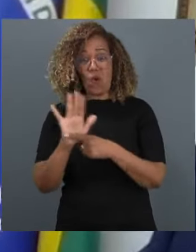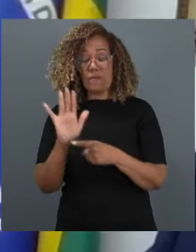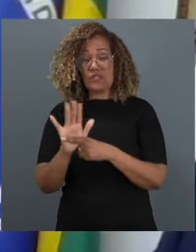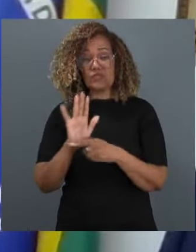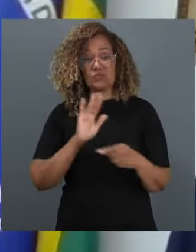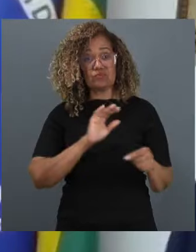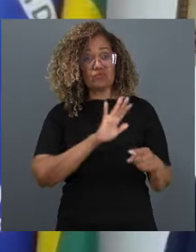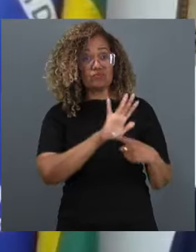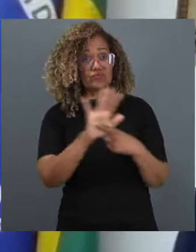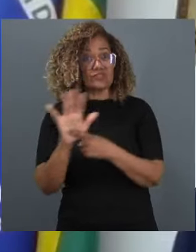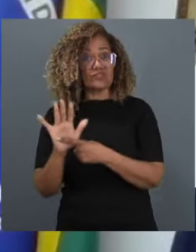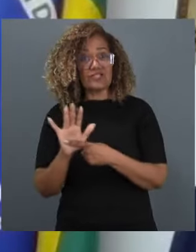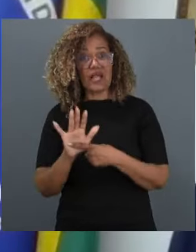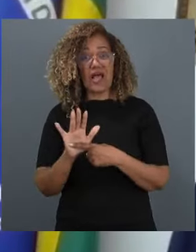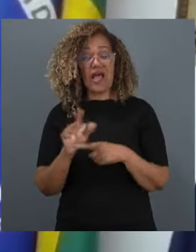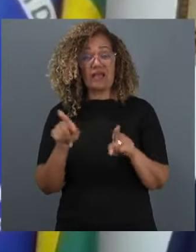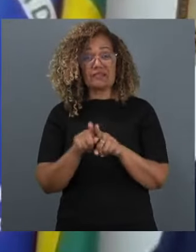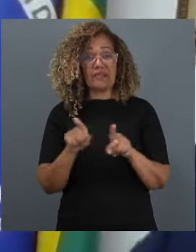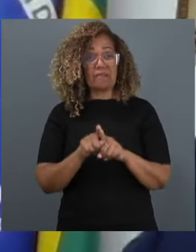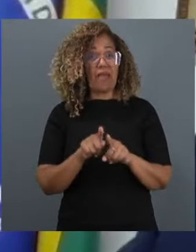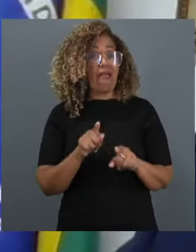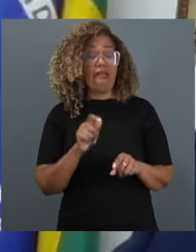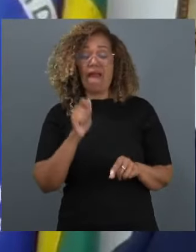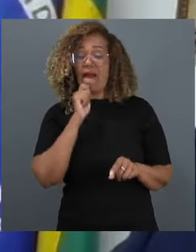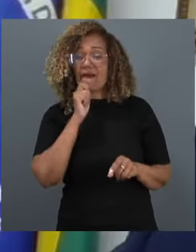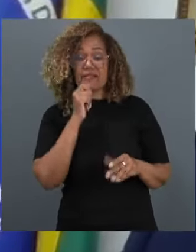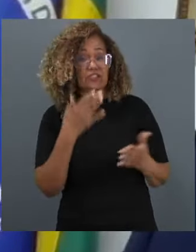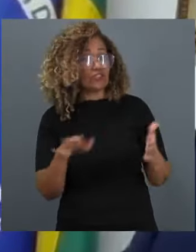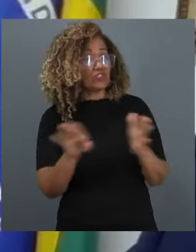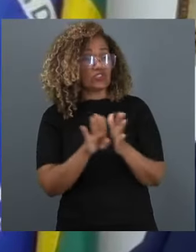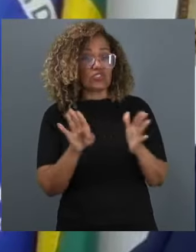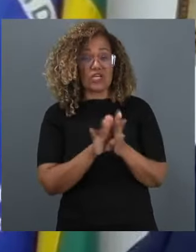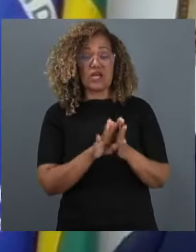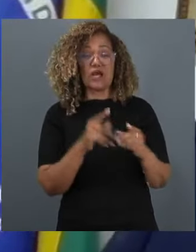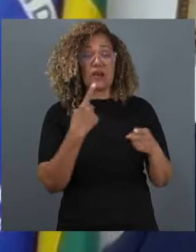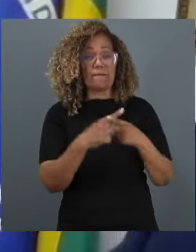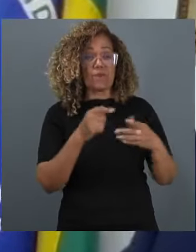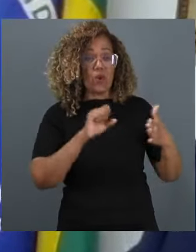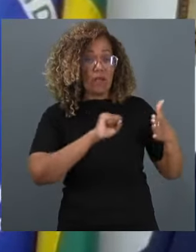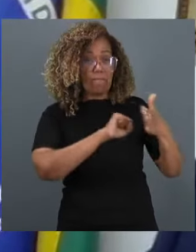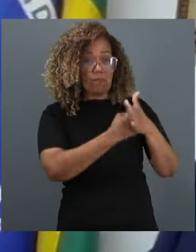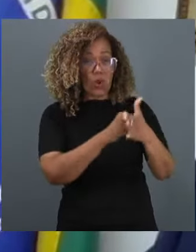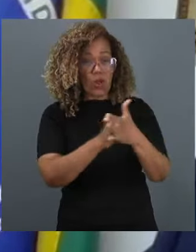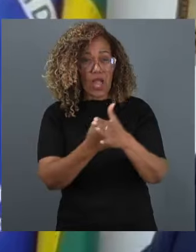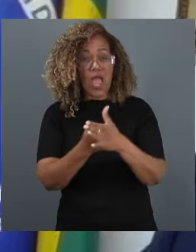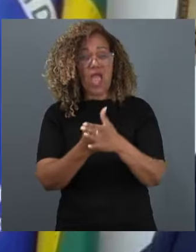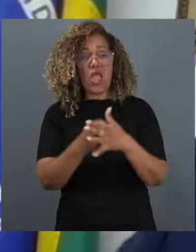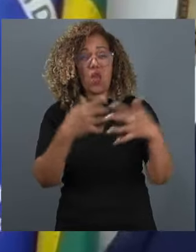não estavam chegando ao Rio Grande do Sul porque estava tendo bloqueio, multa,